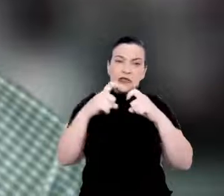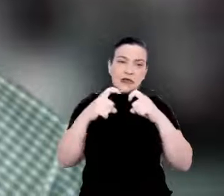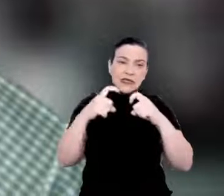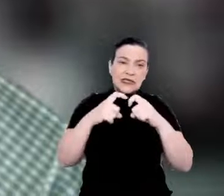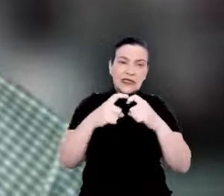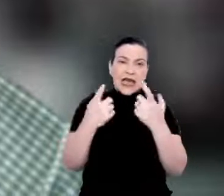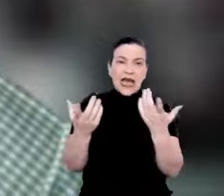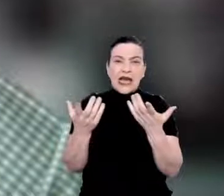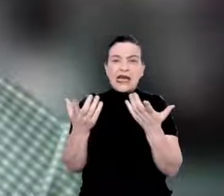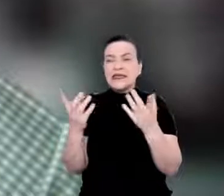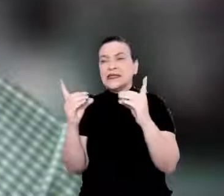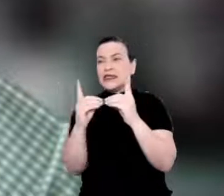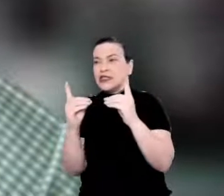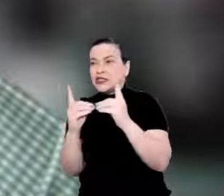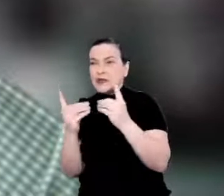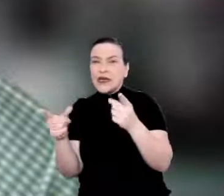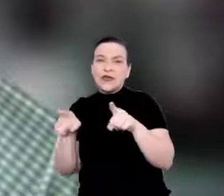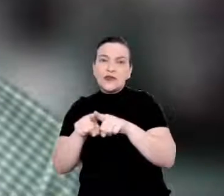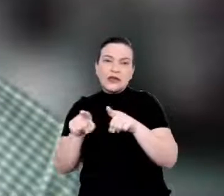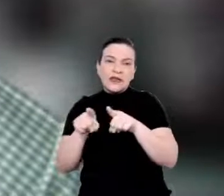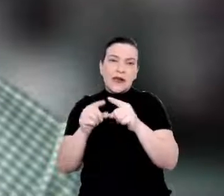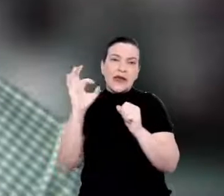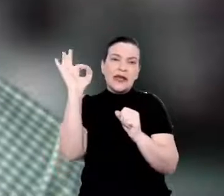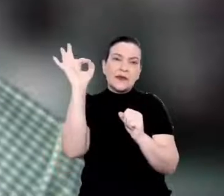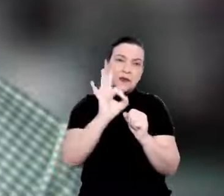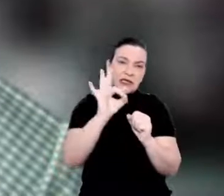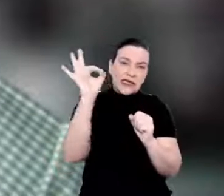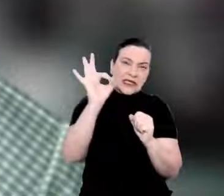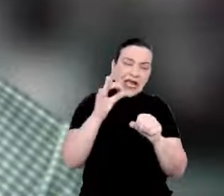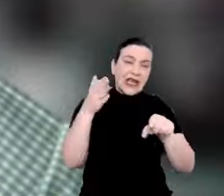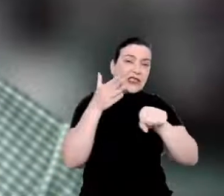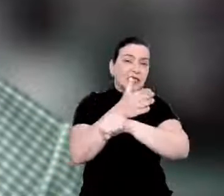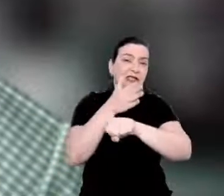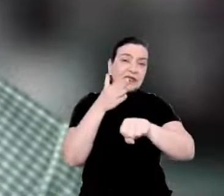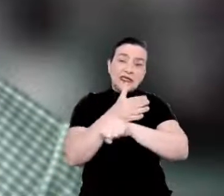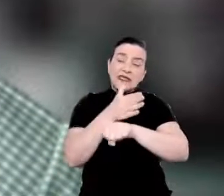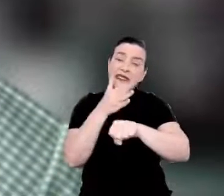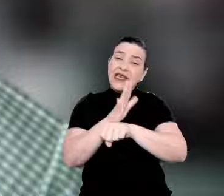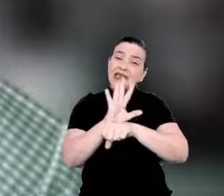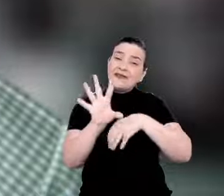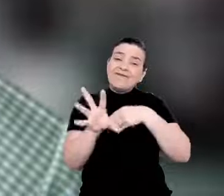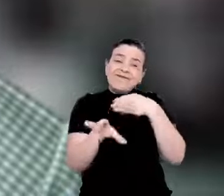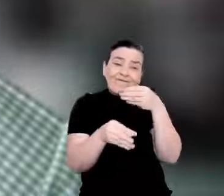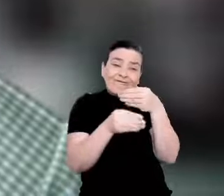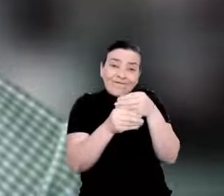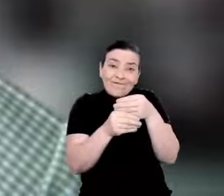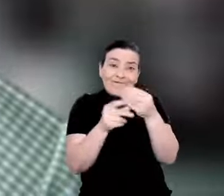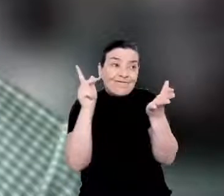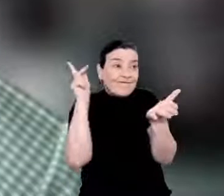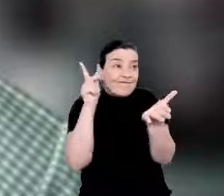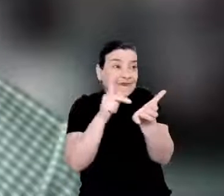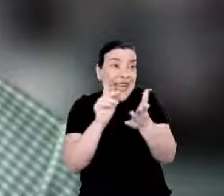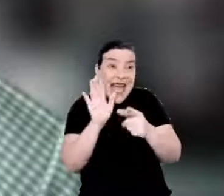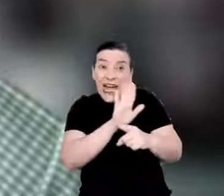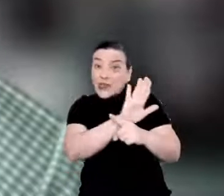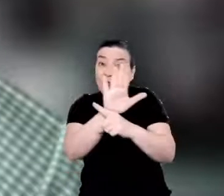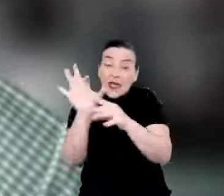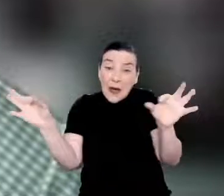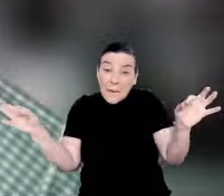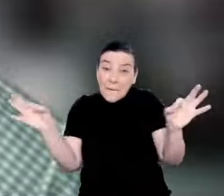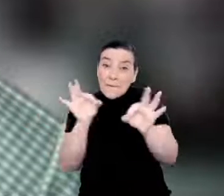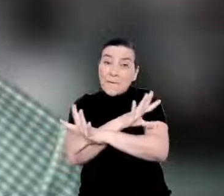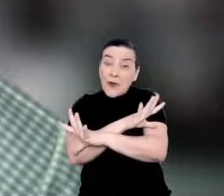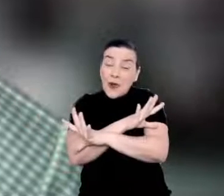com participação, restrição de acesso, eles são paliativos não estruturantes. Mas nós continuamos insistindo nessa